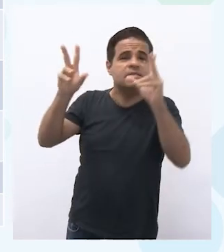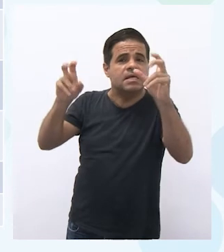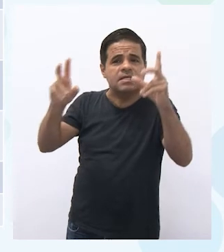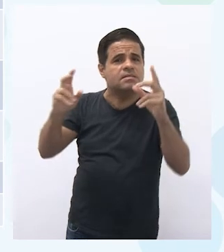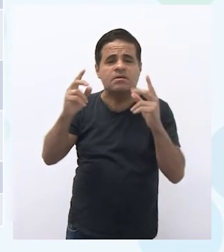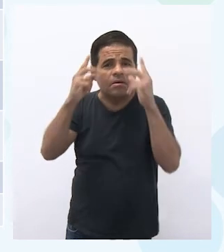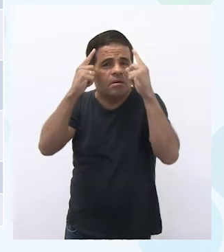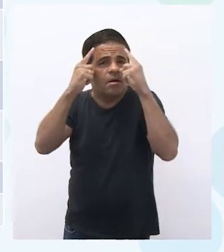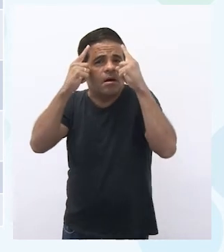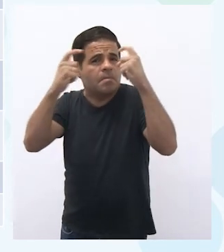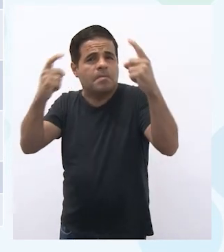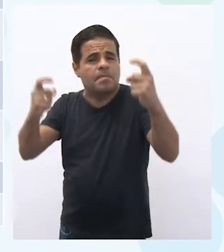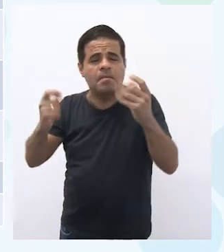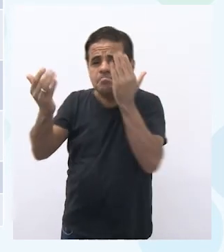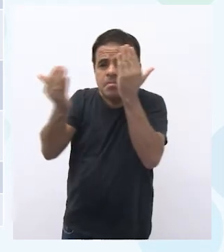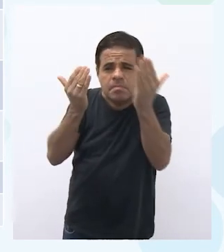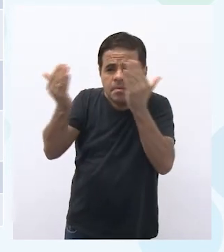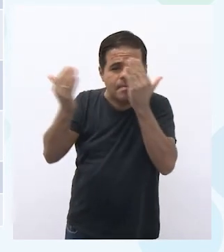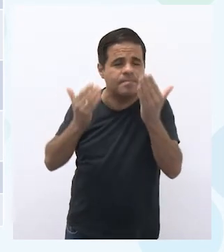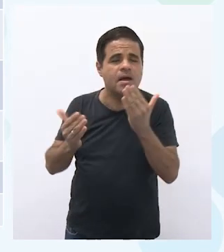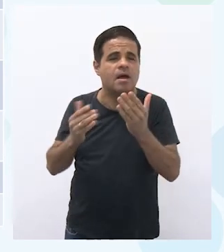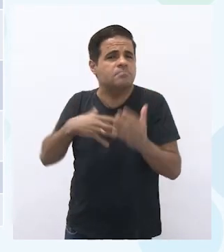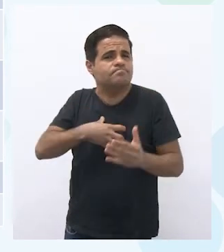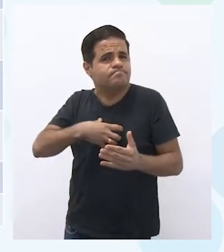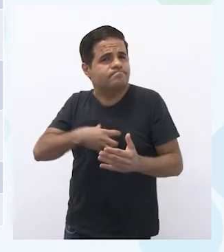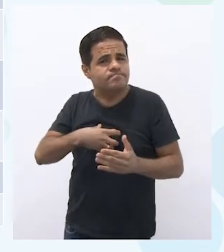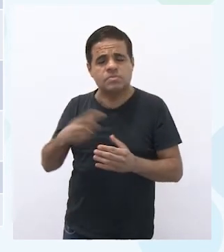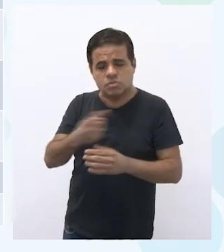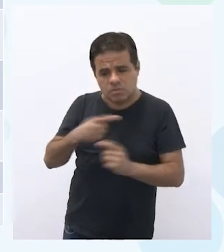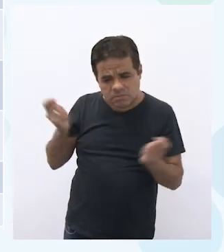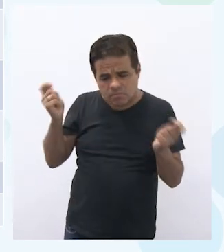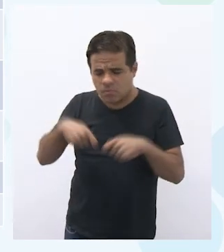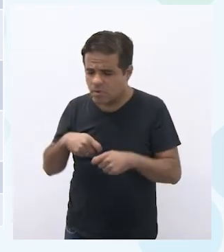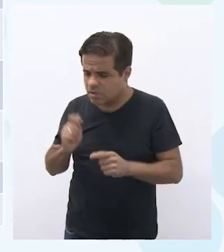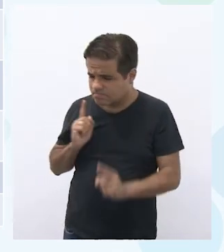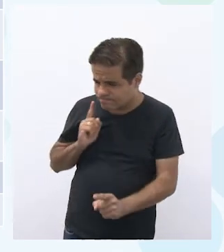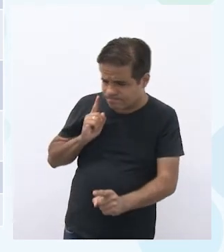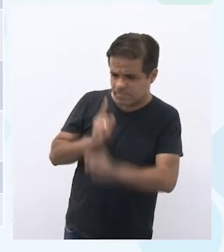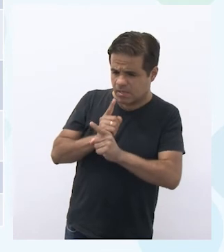violência psicológica e de que forma a gente pode identificar,